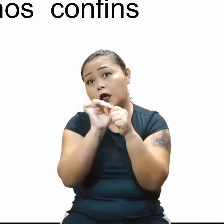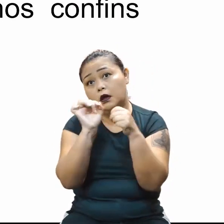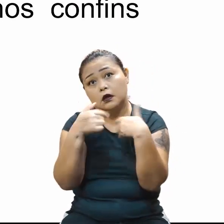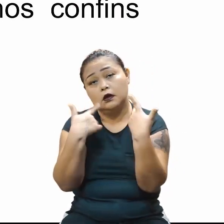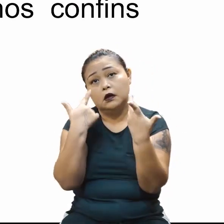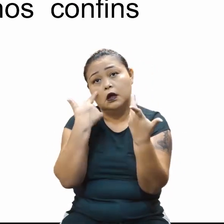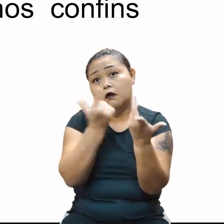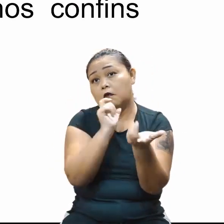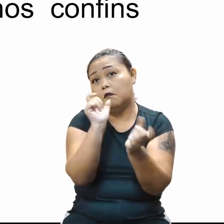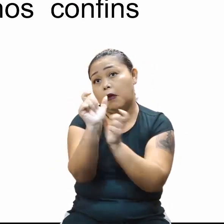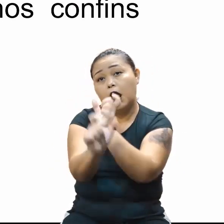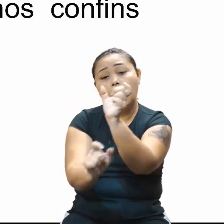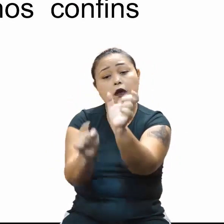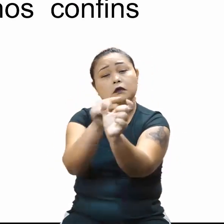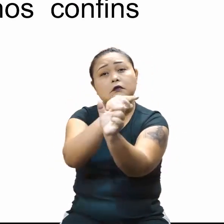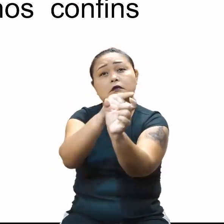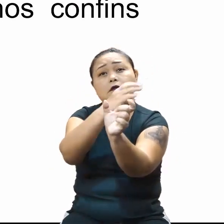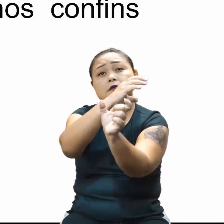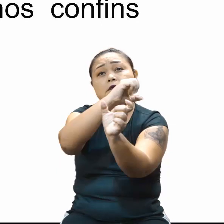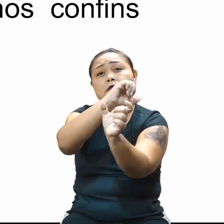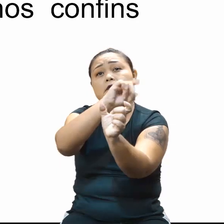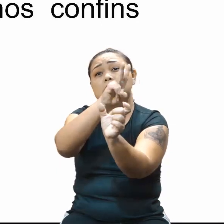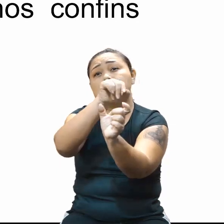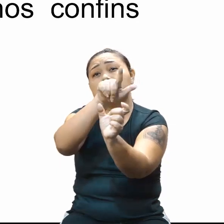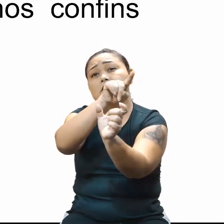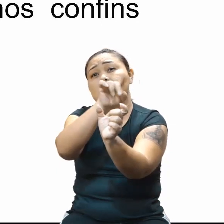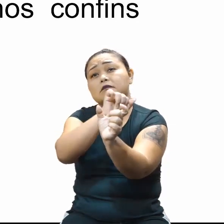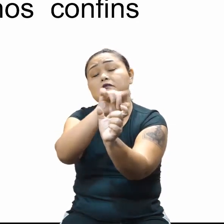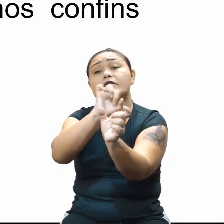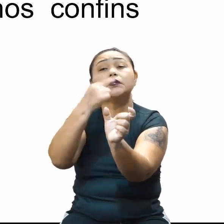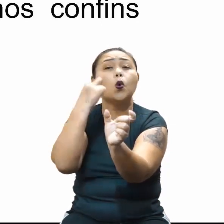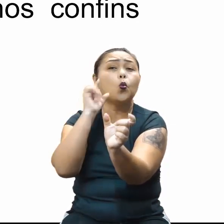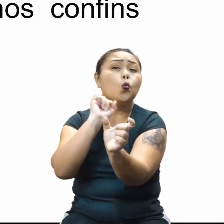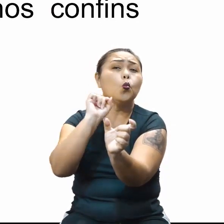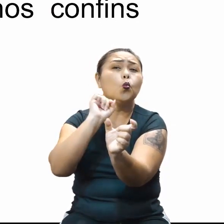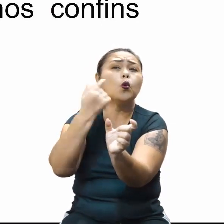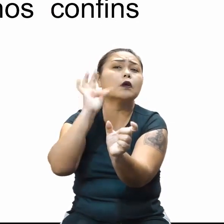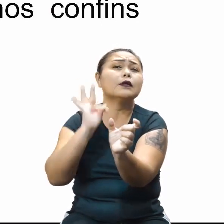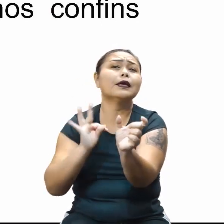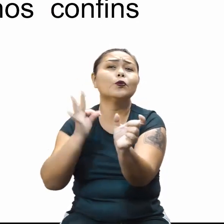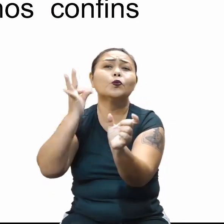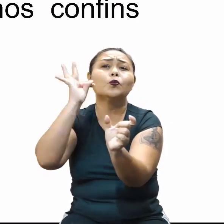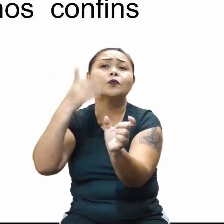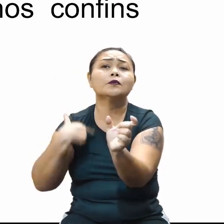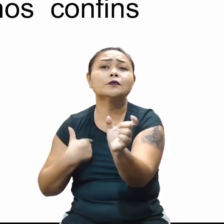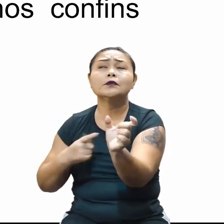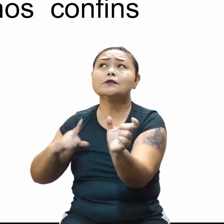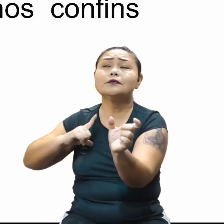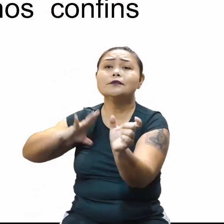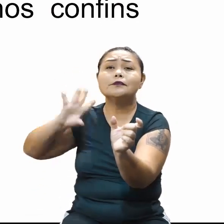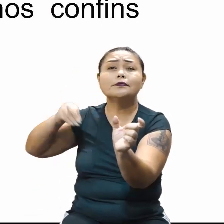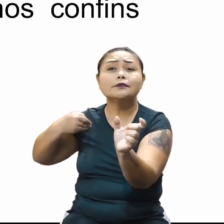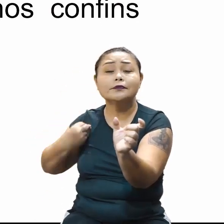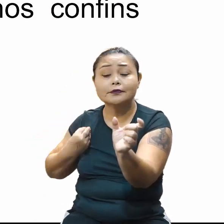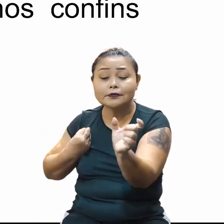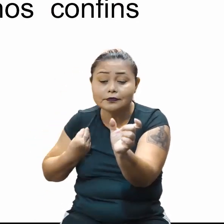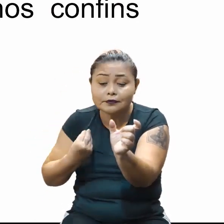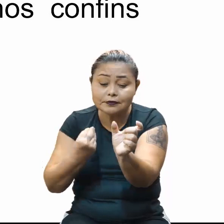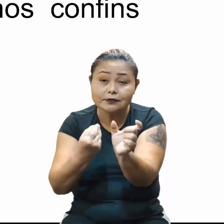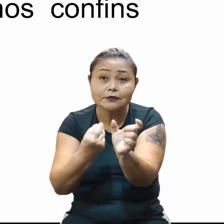vamos trabalhar a questão da palavra civilização, mas trazer o que tem de tecnologia para tirar o